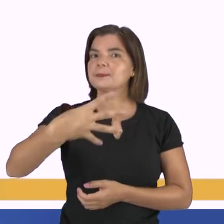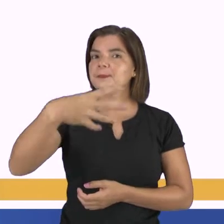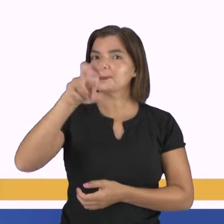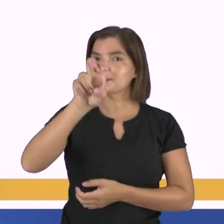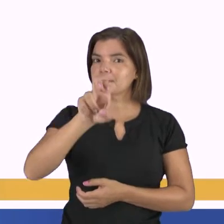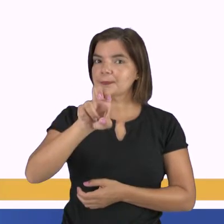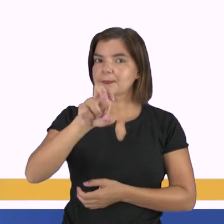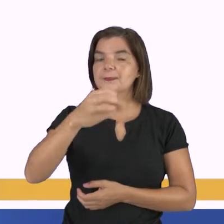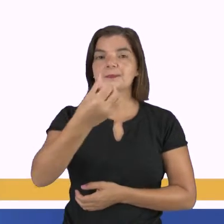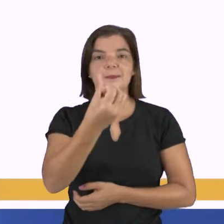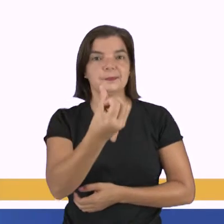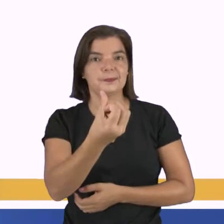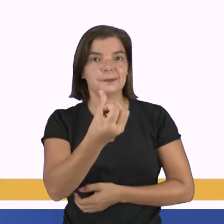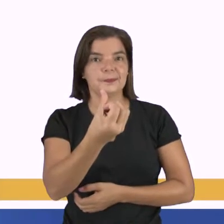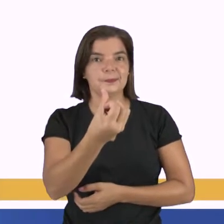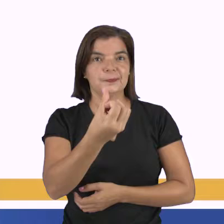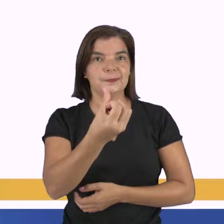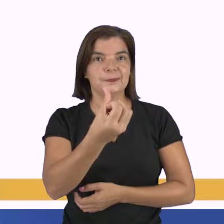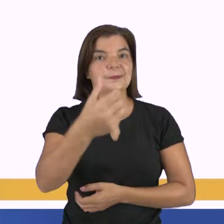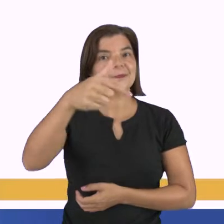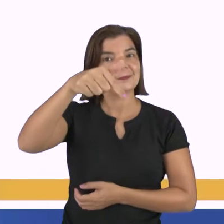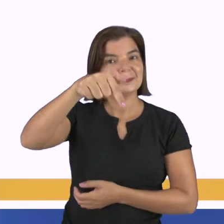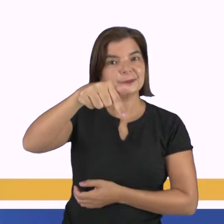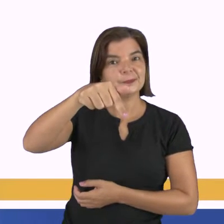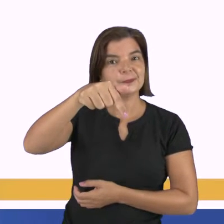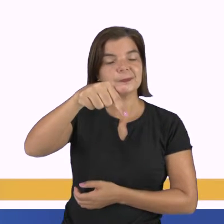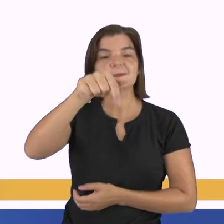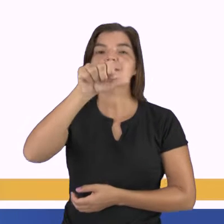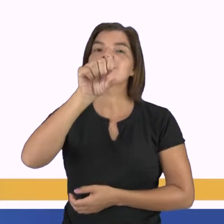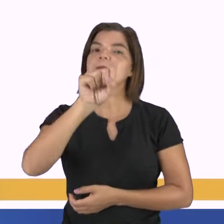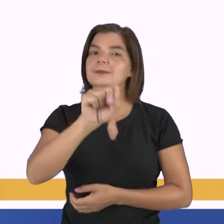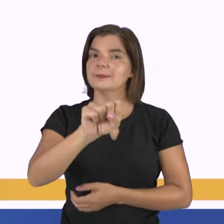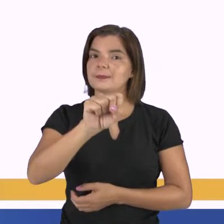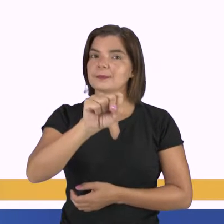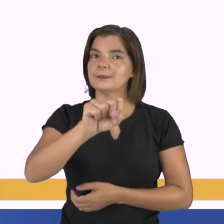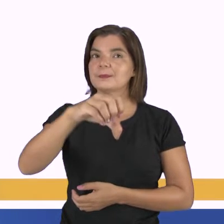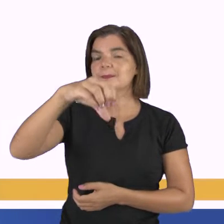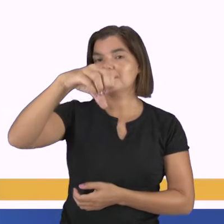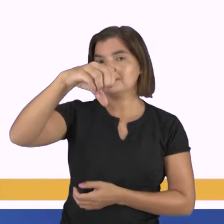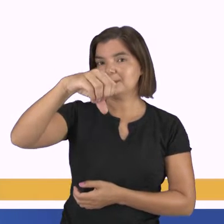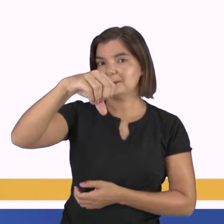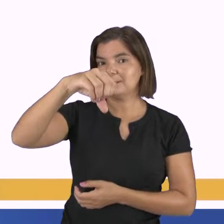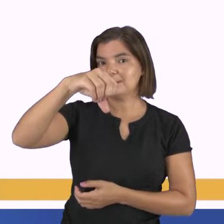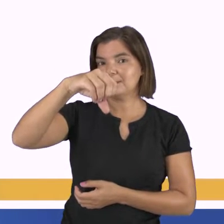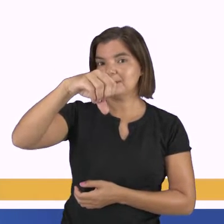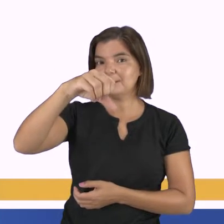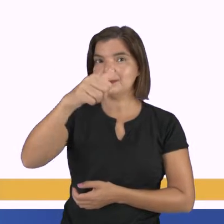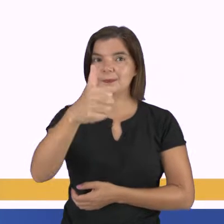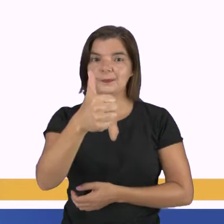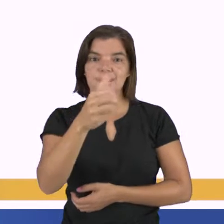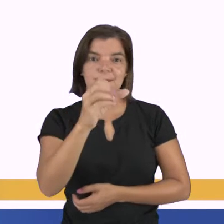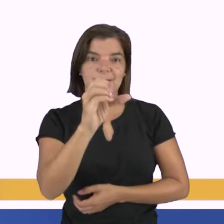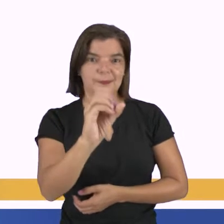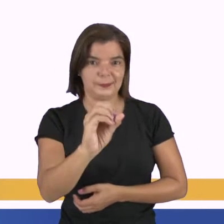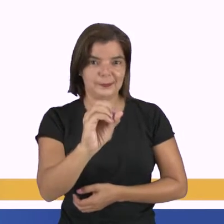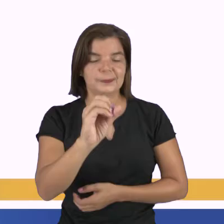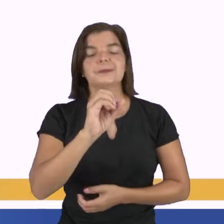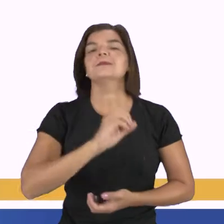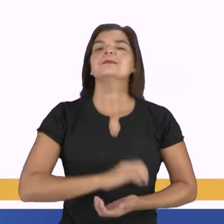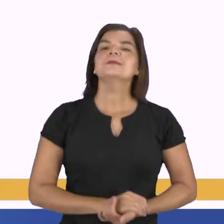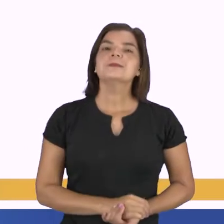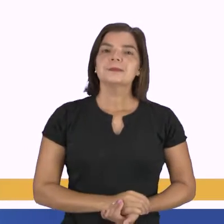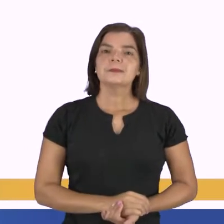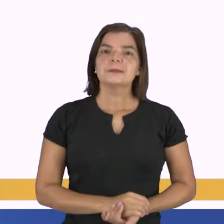el quinto, el sexto, el séptimo, el octavo, el noveno e el